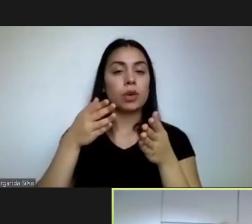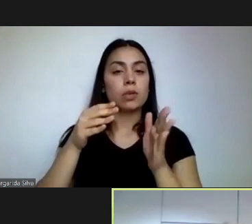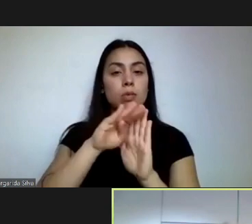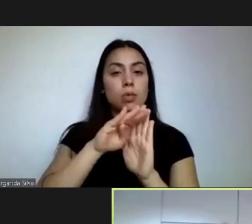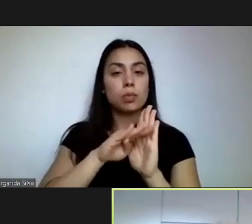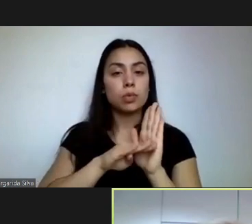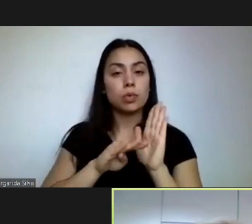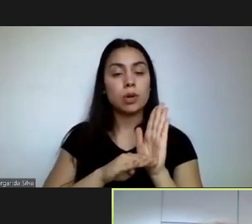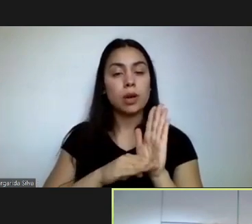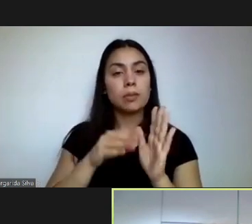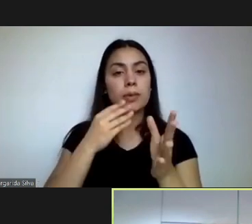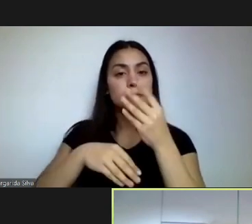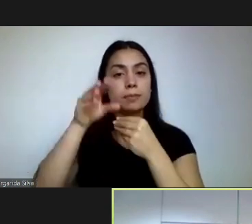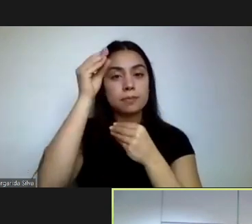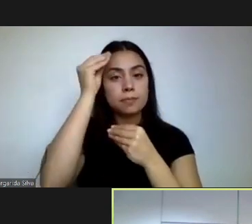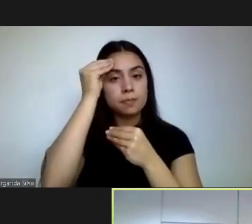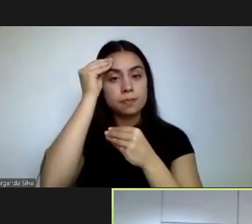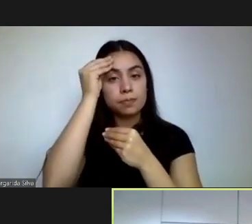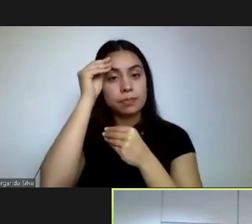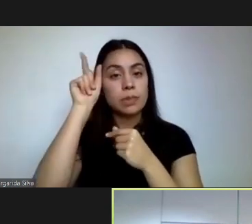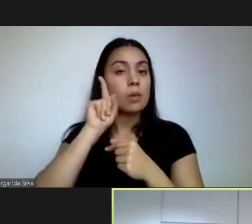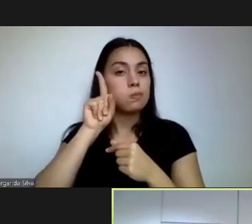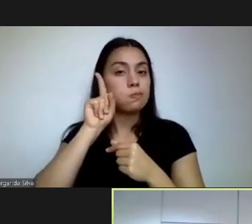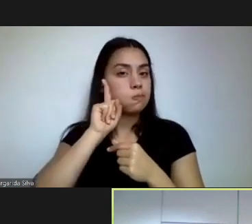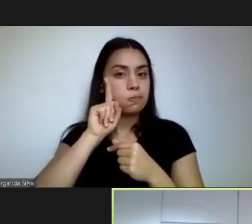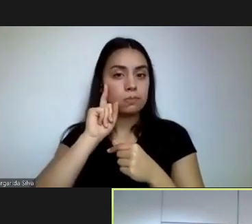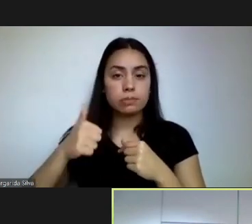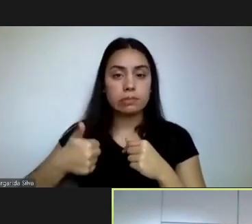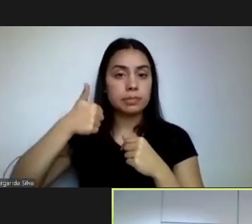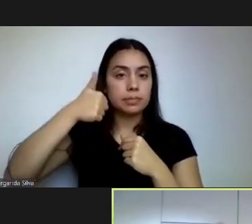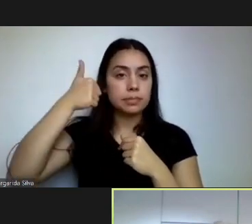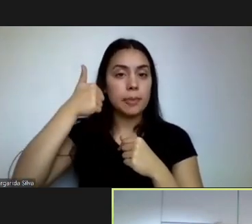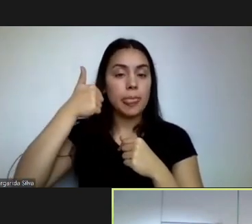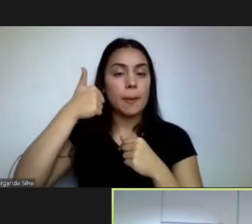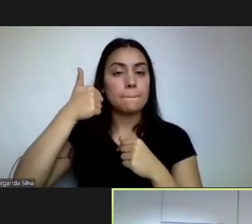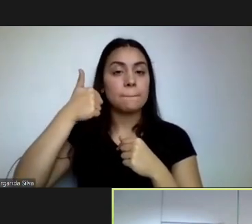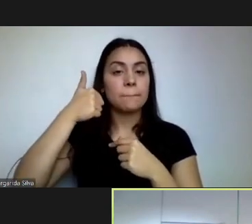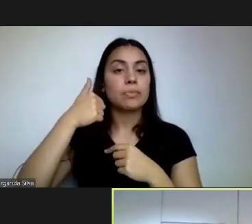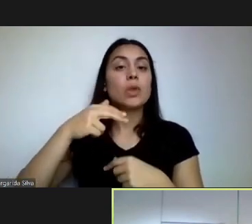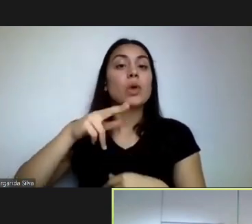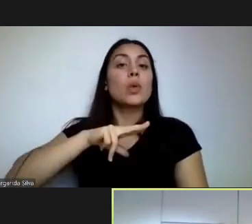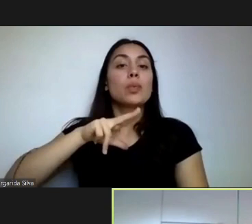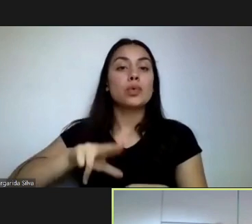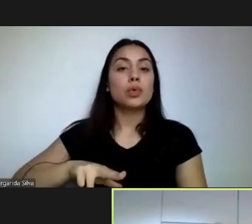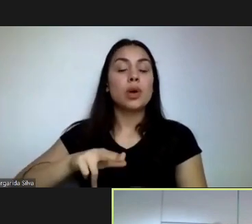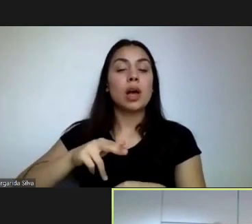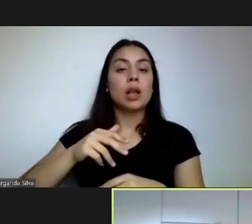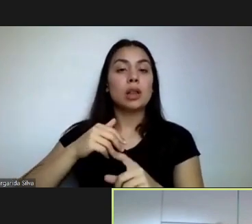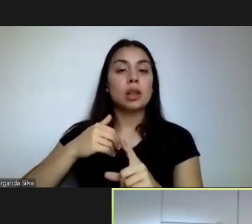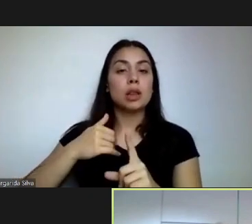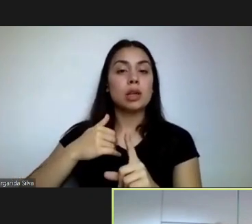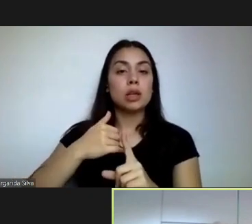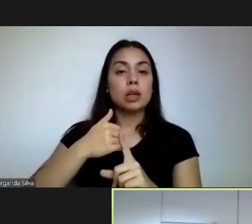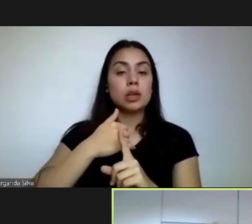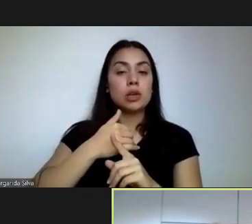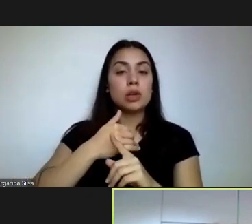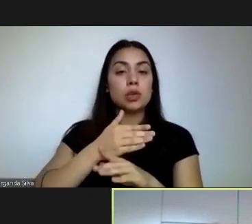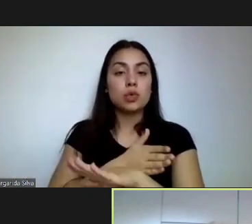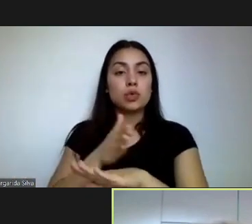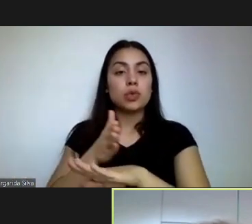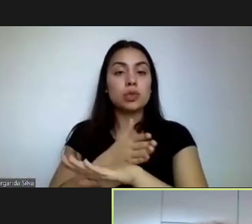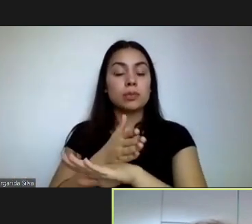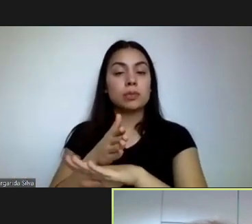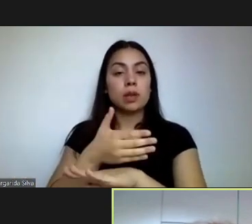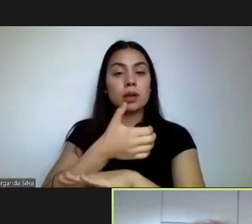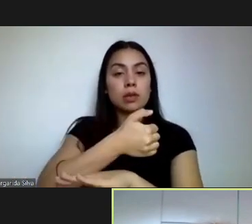aprendizagens essenciais do 5º ano, temos logo a questão do Portugal nos séculos XV e XVI e a submissão violenta dos povos